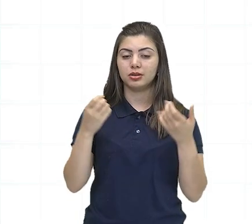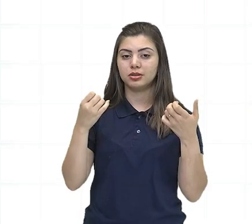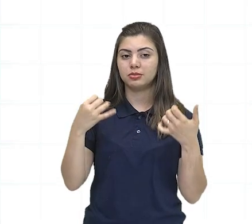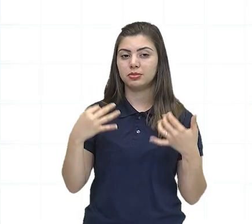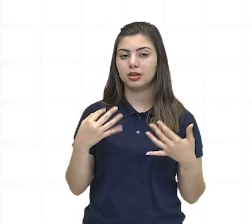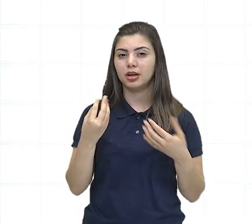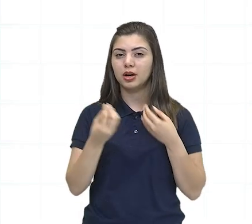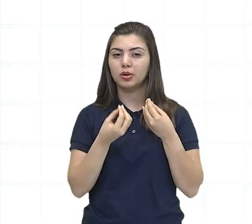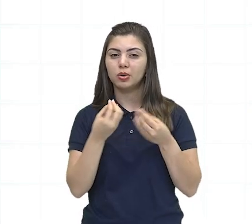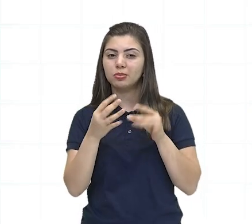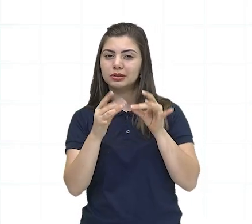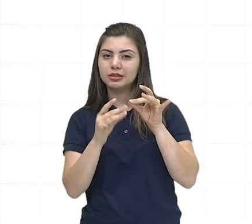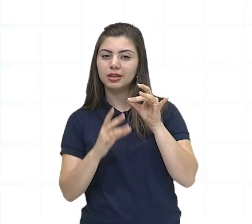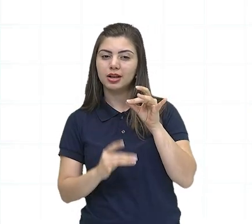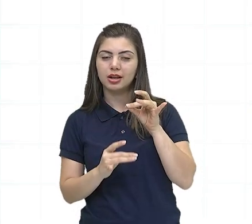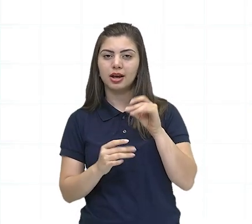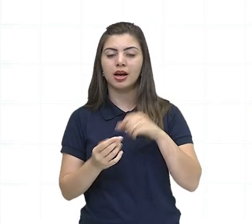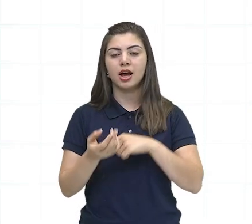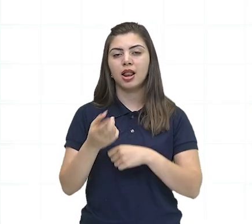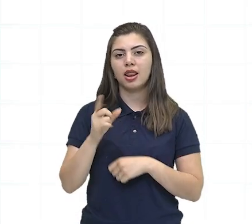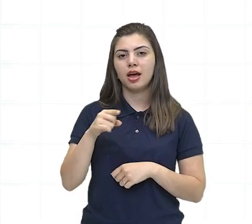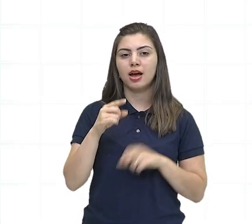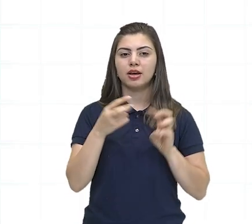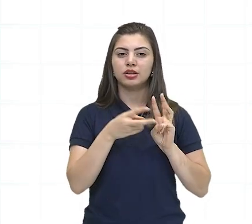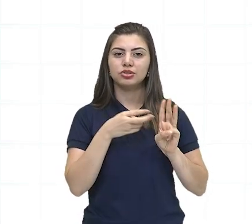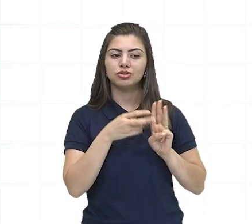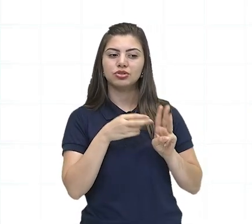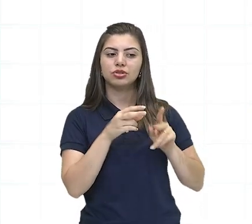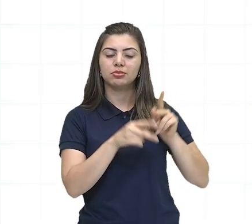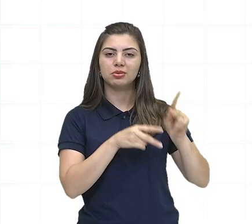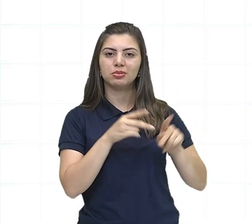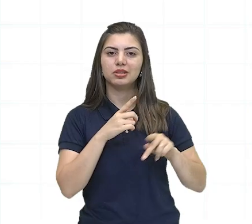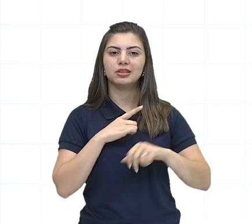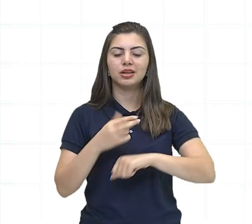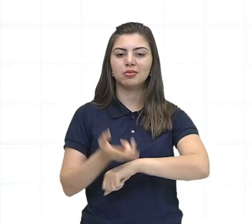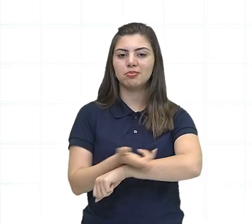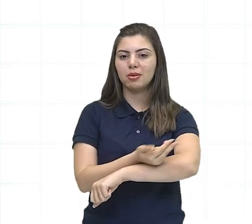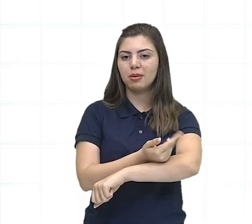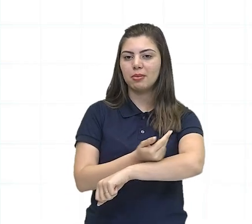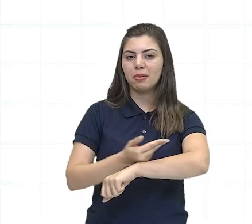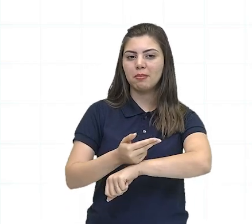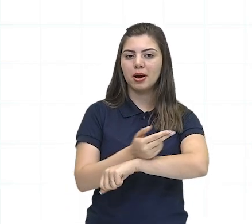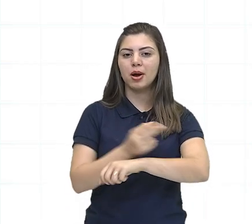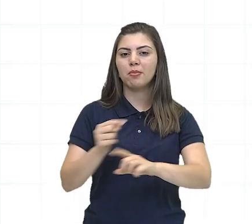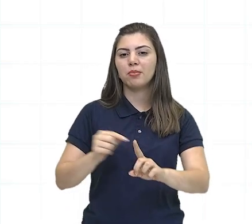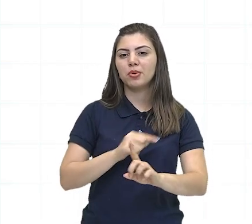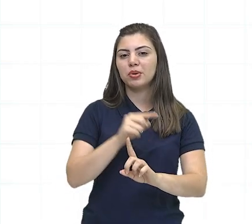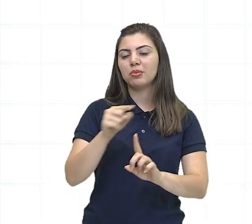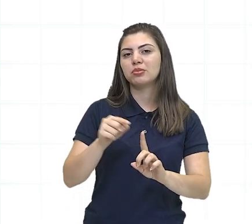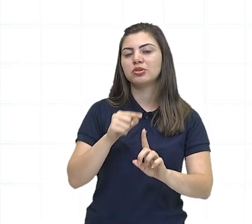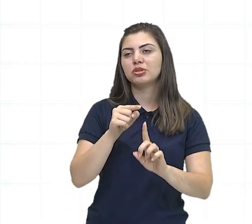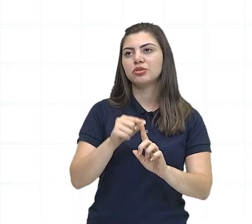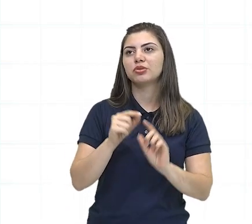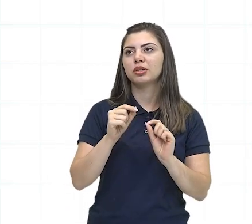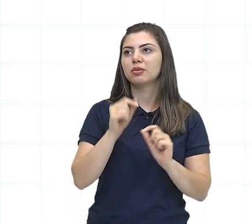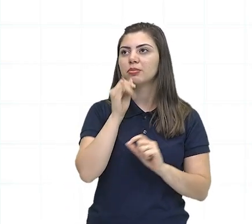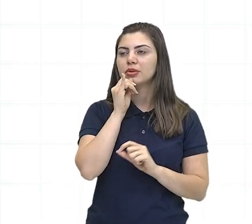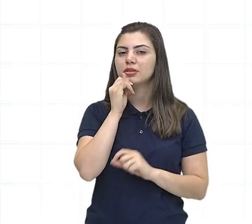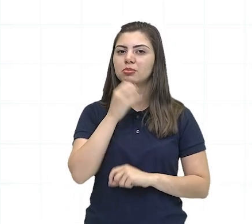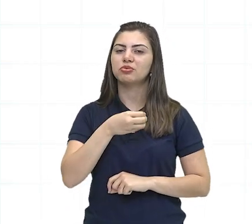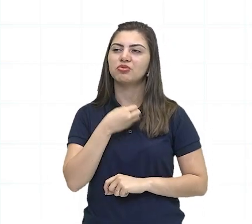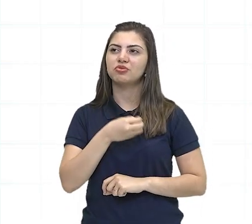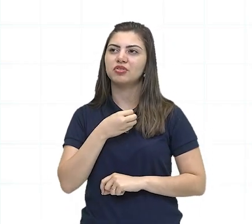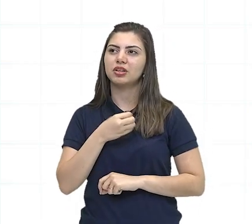corporal indígena. A pintura corporal possui a função de diferenciação do homem com outros seres da